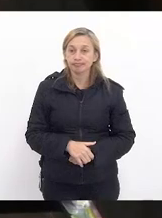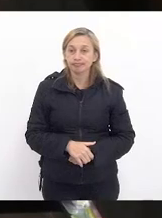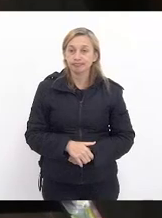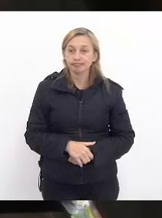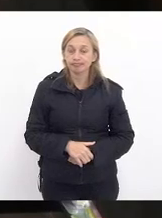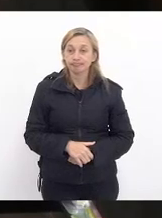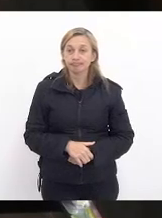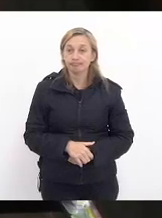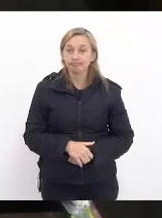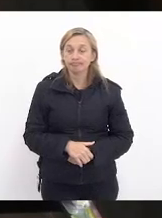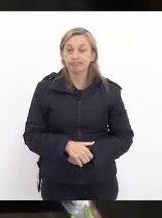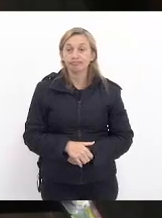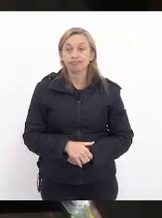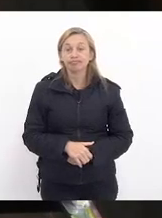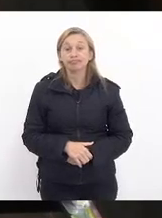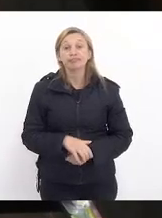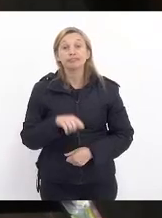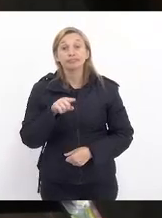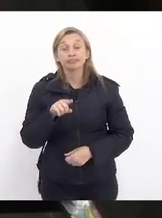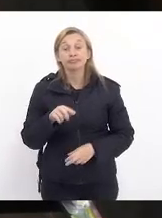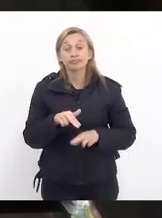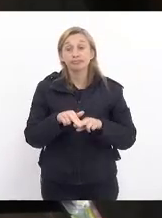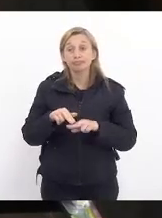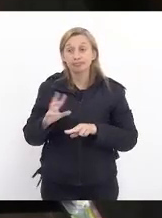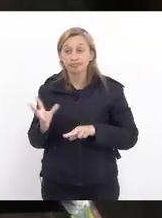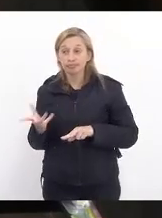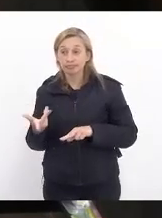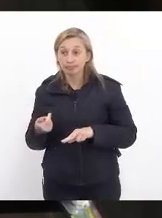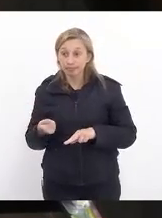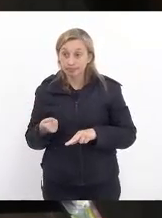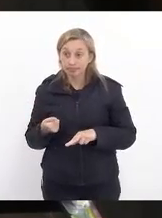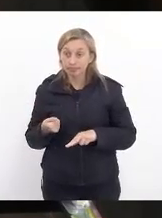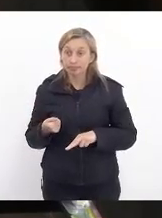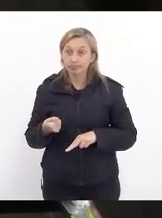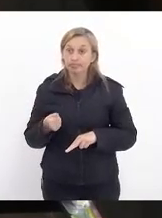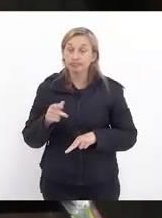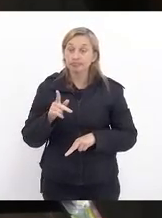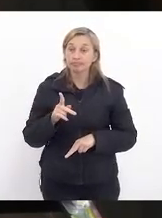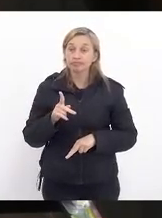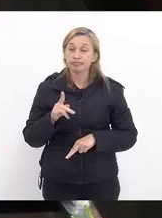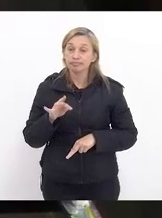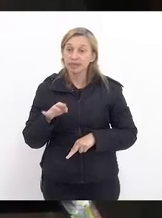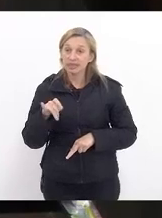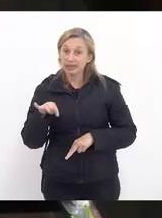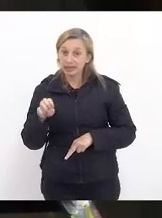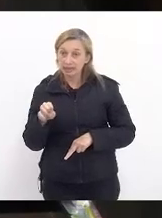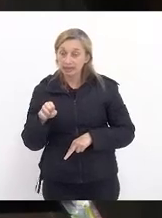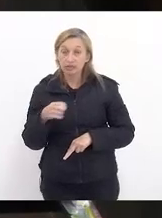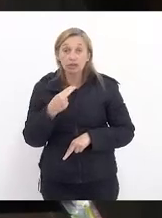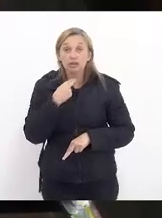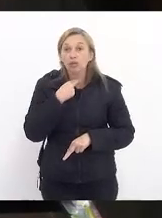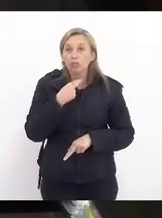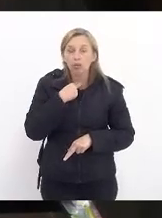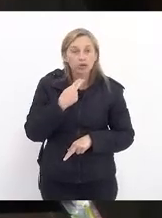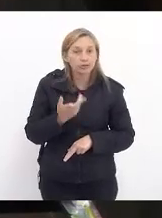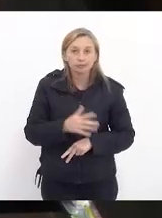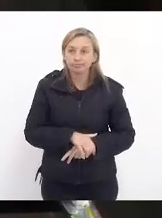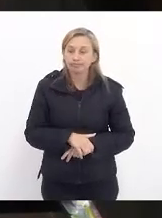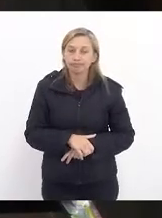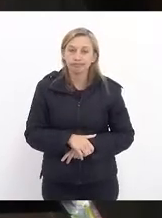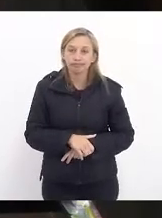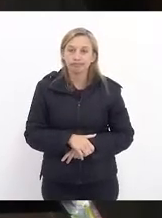o e função desta paridade desta paridade não pode ter